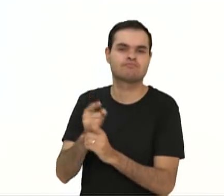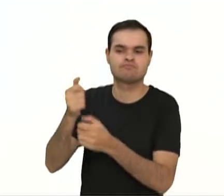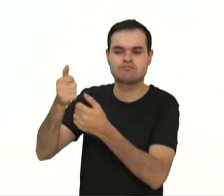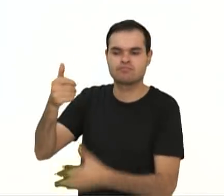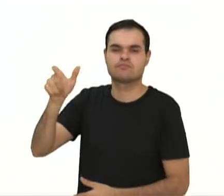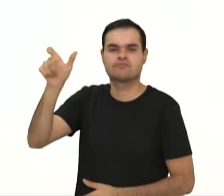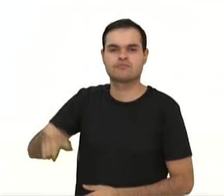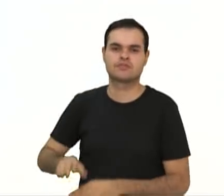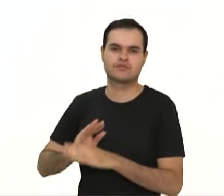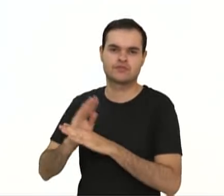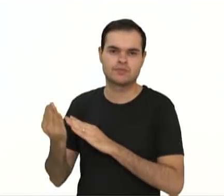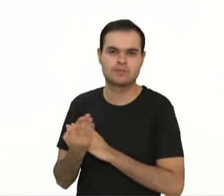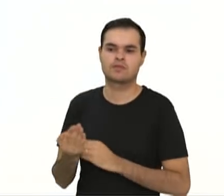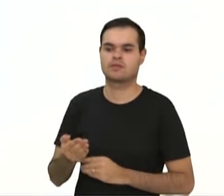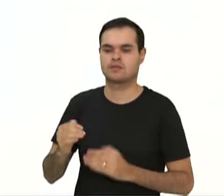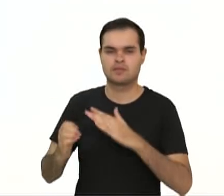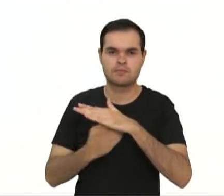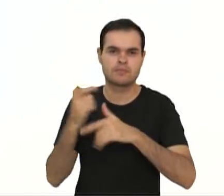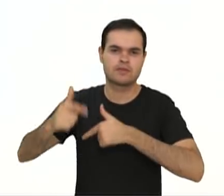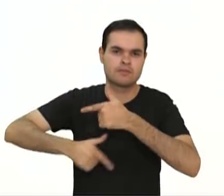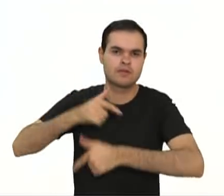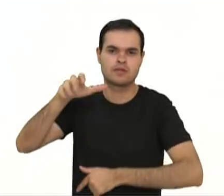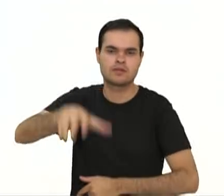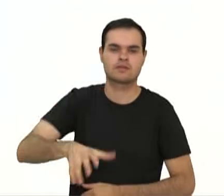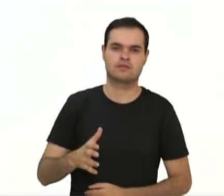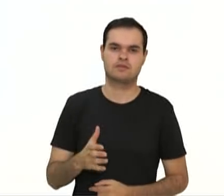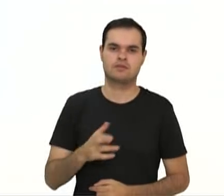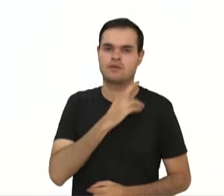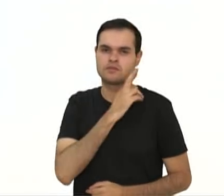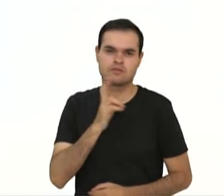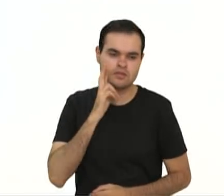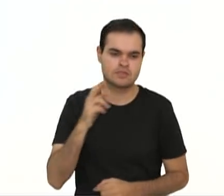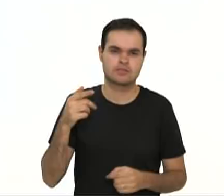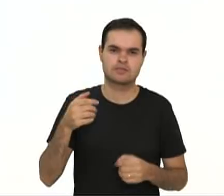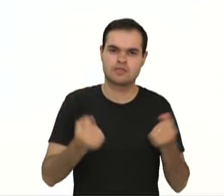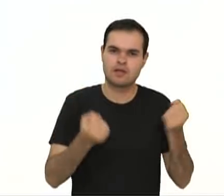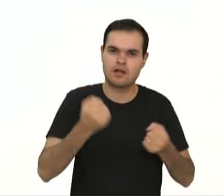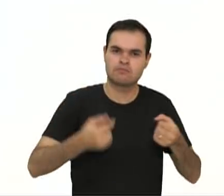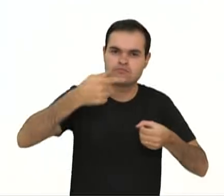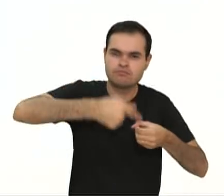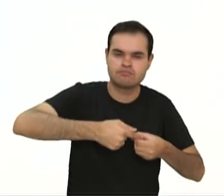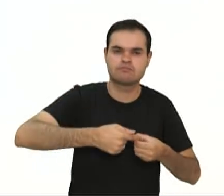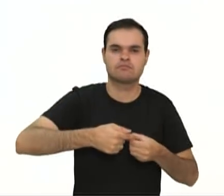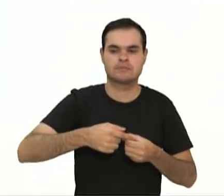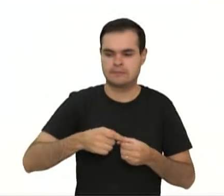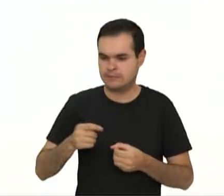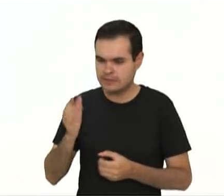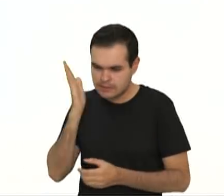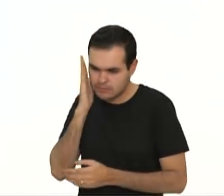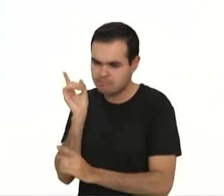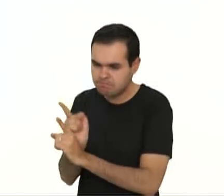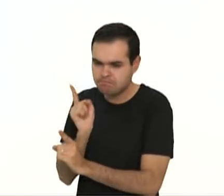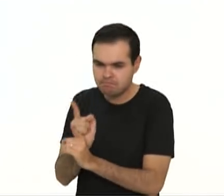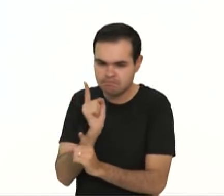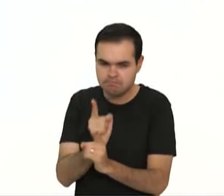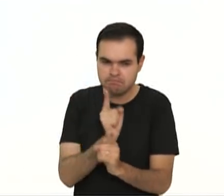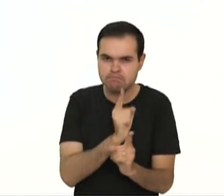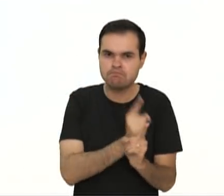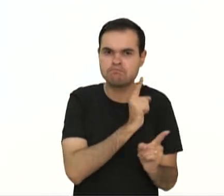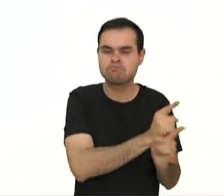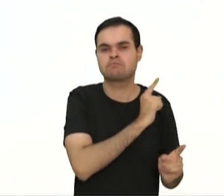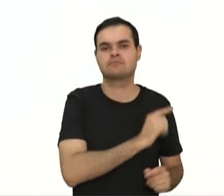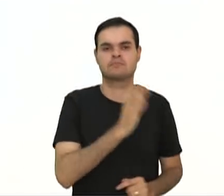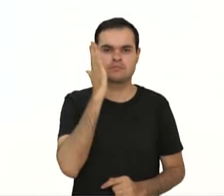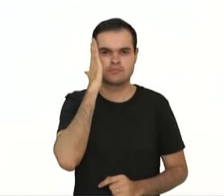empresa, come naquele restaurante, abastece o carro com aquela frequência, usa aquele computador e aquele